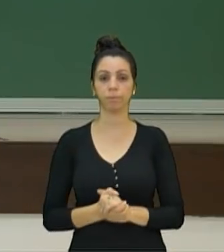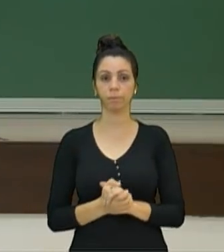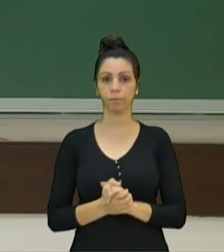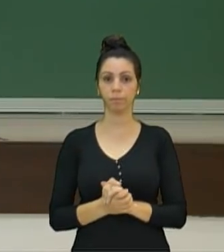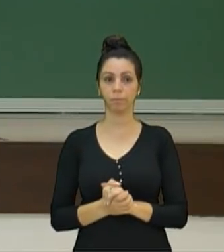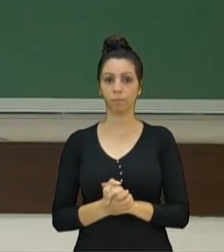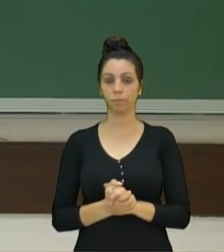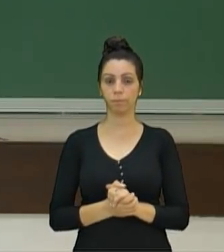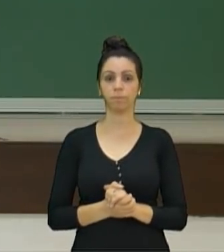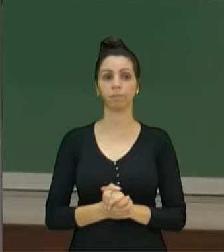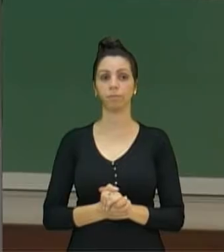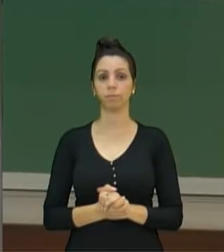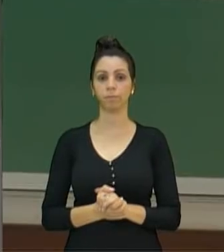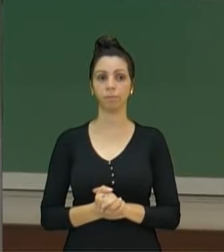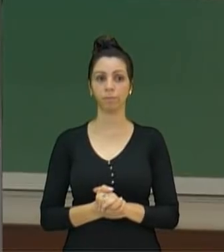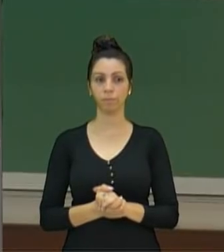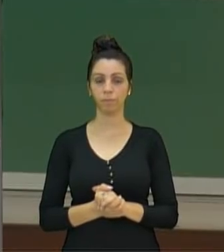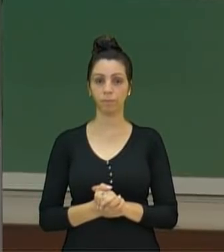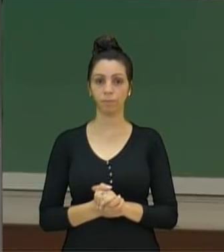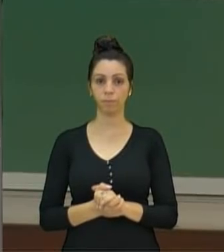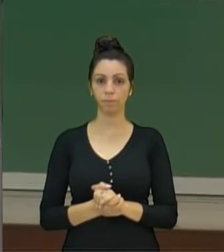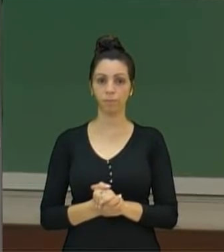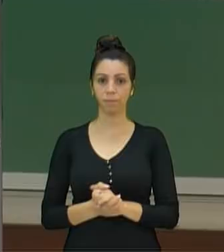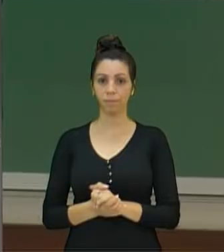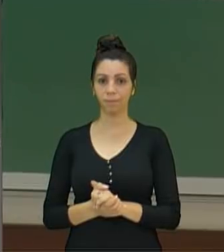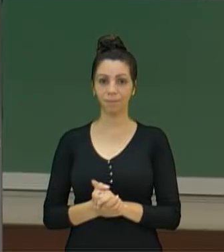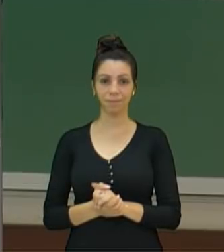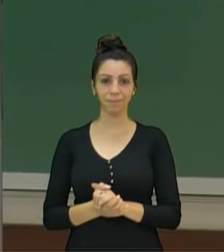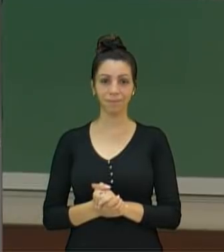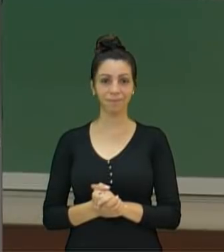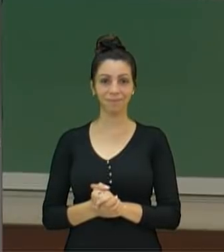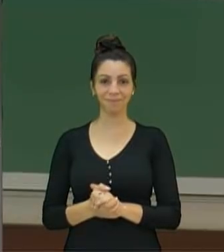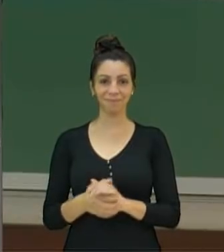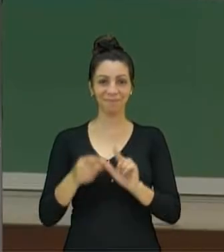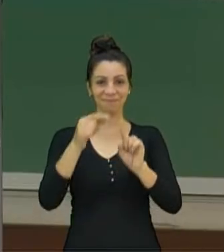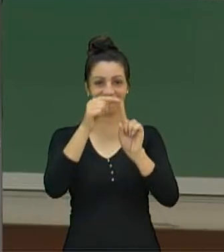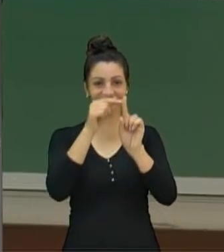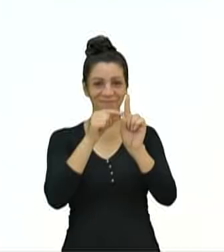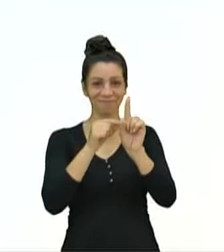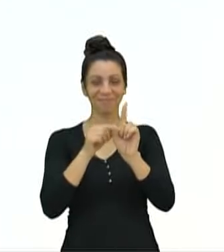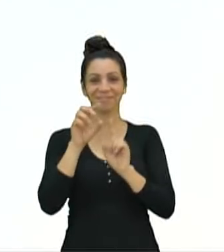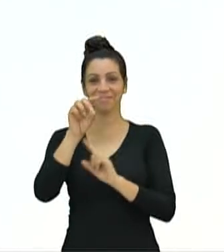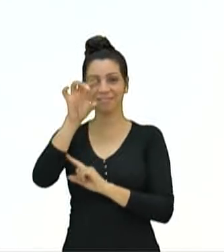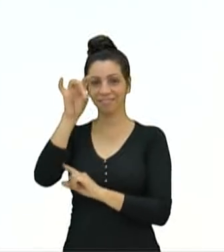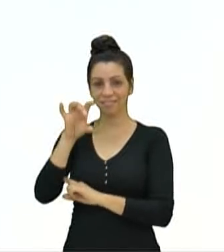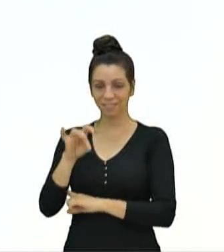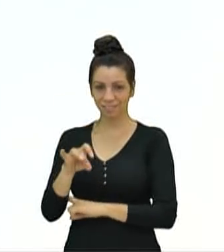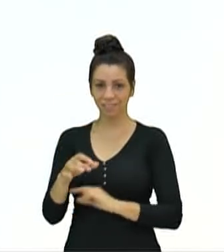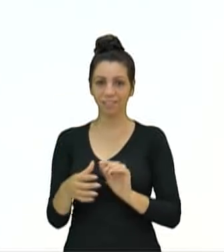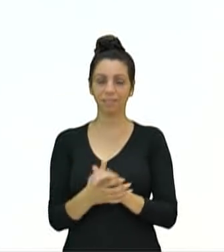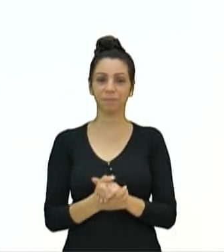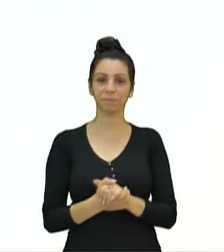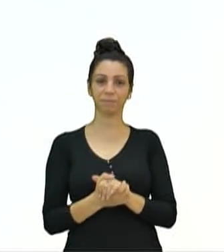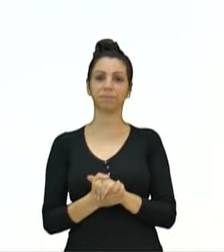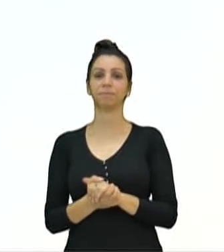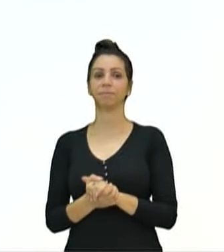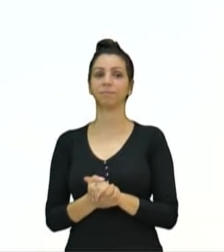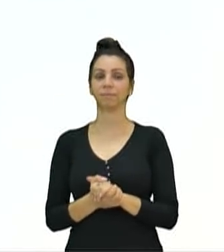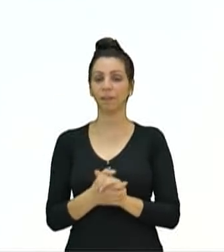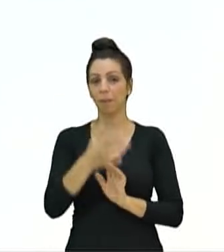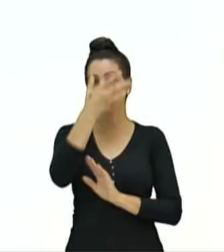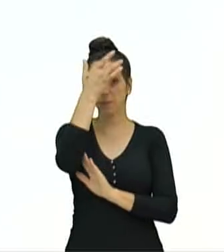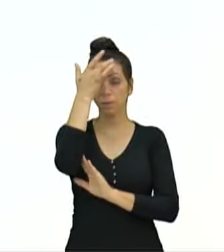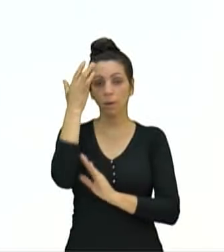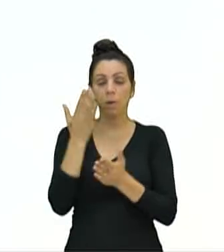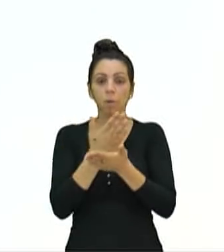Vamos ver um pouquinho cada um desses tipos aí? Então, lá, primeiro é o de frente. O saltador